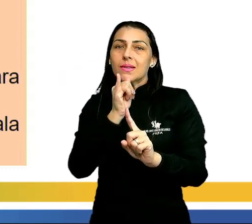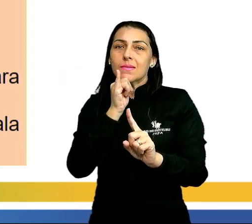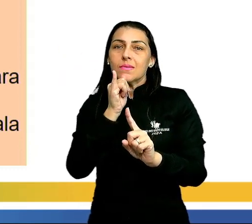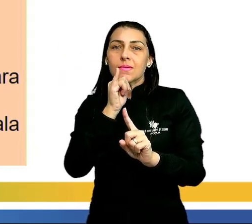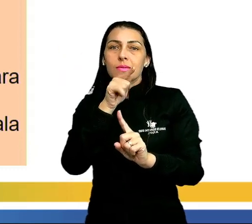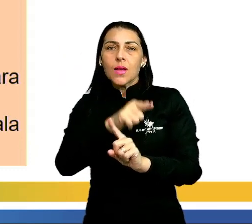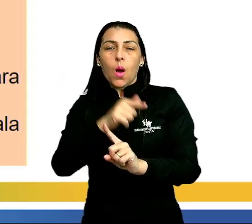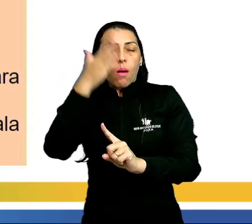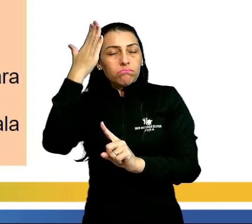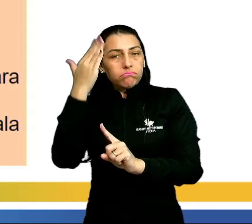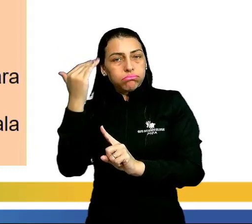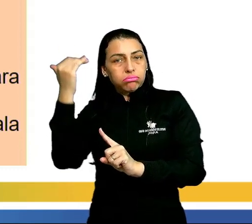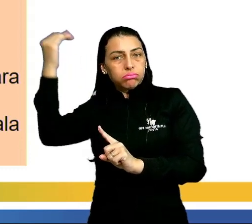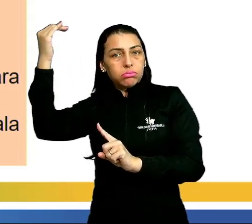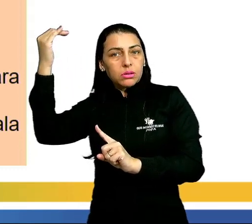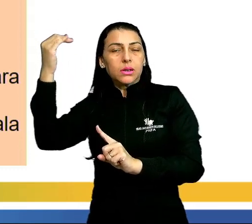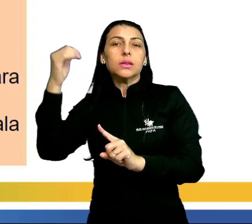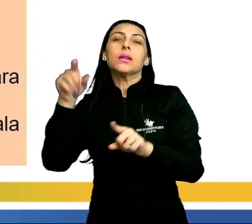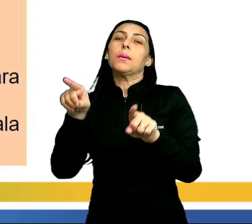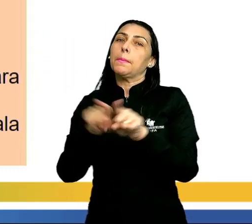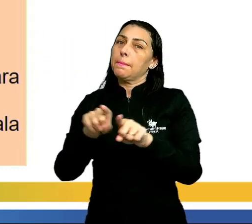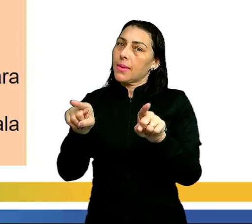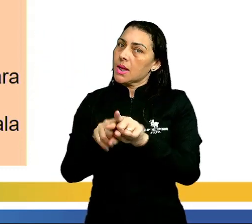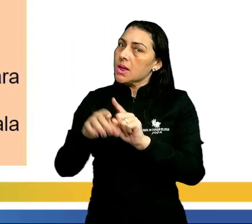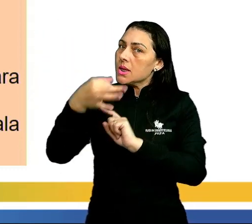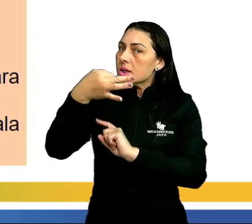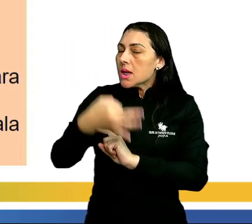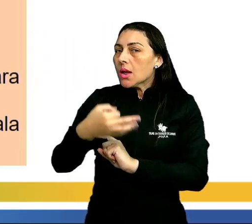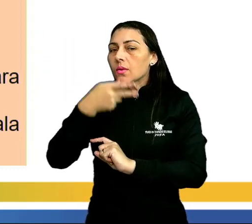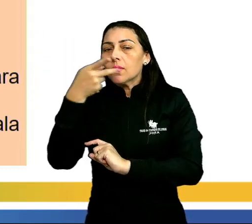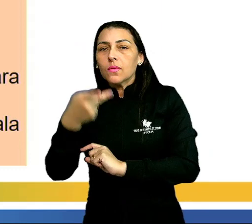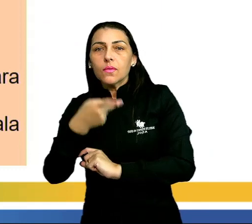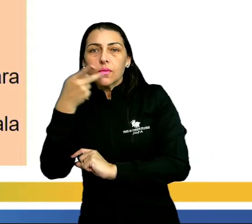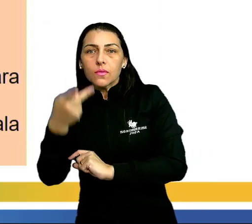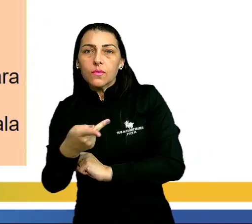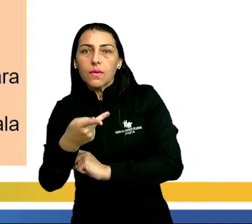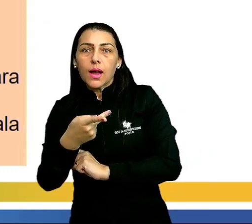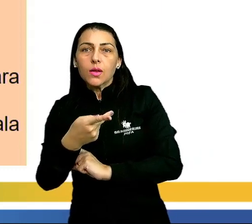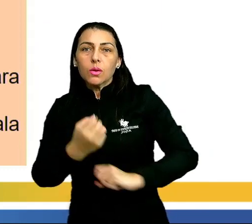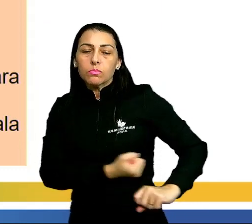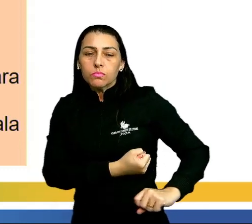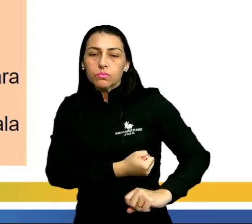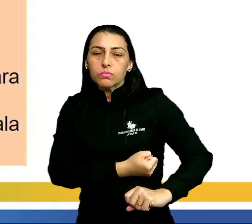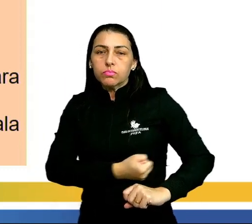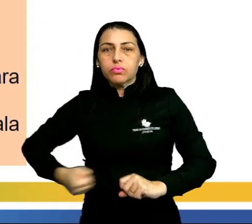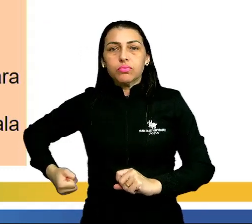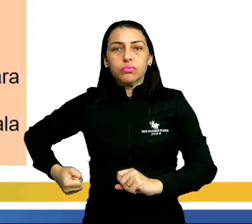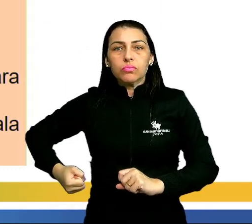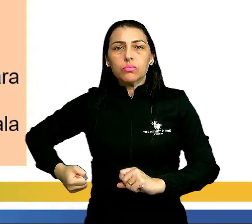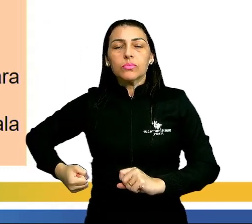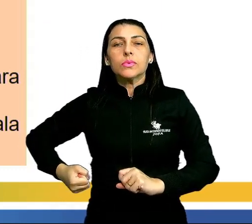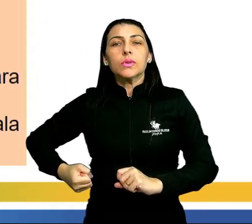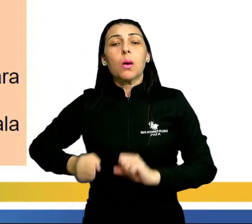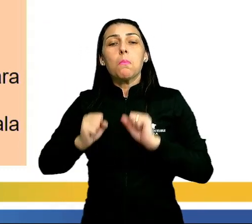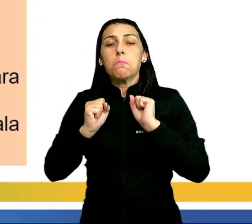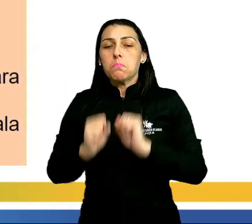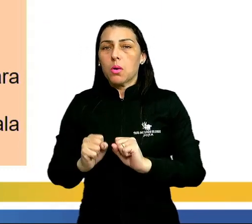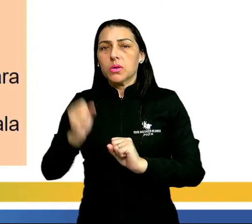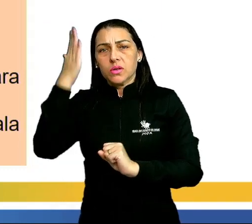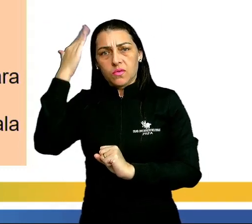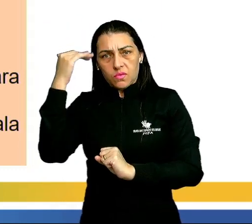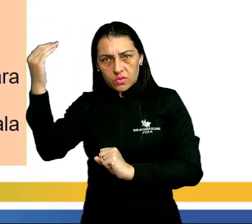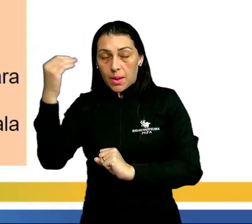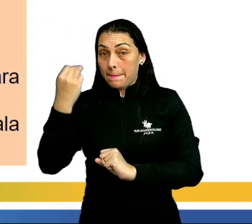é uma celebridade, logo deve estar certo quando fala sobre o aborto. Ora, eu posso ser uma